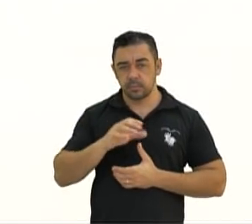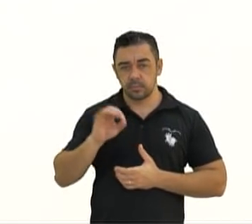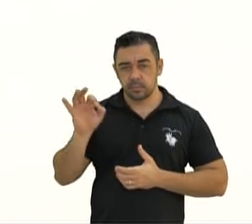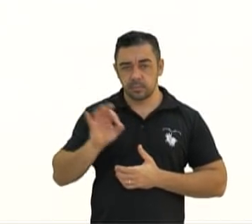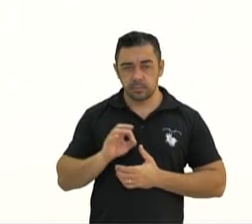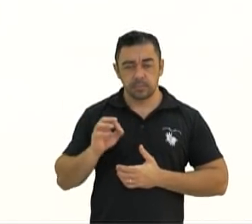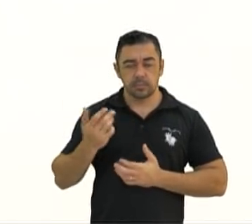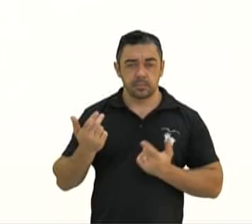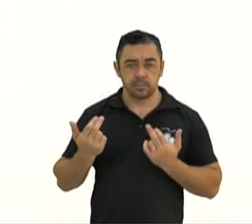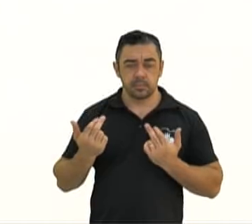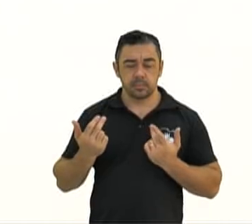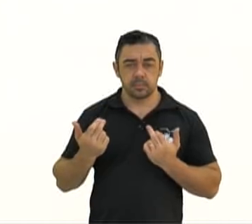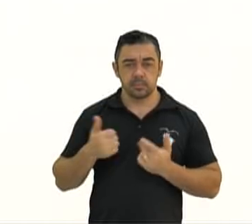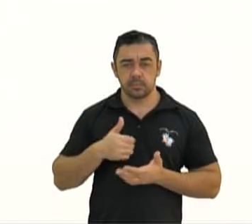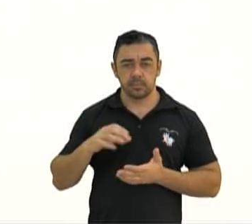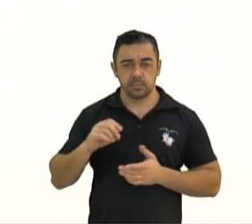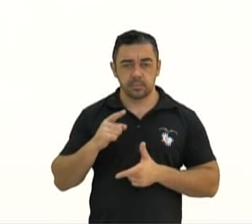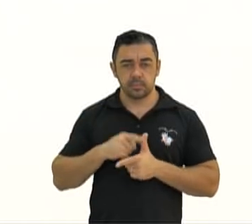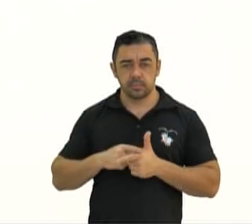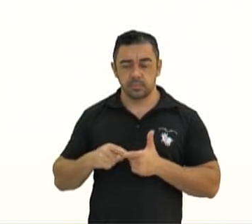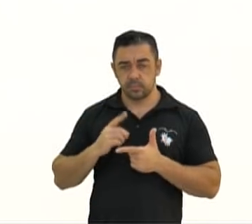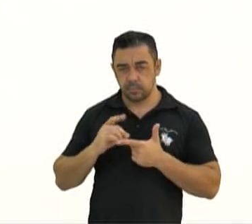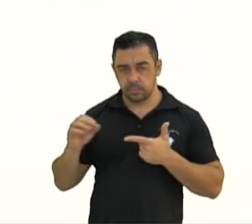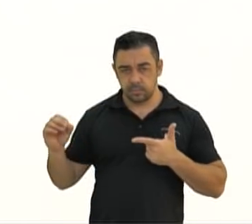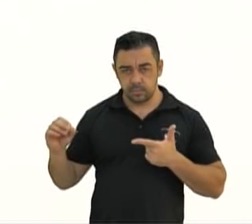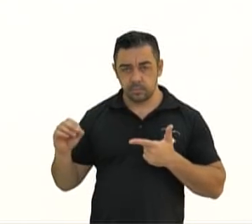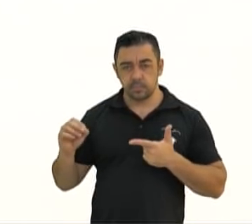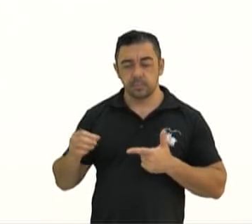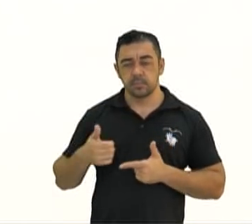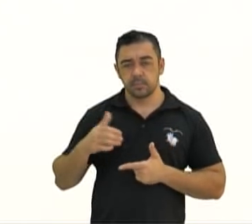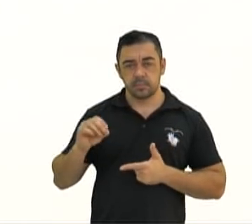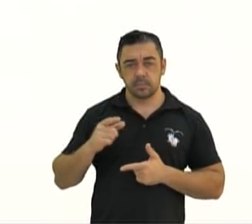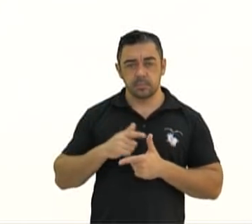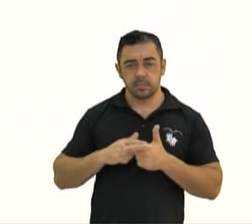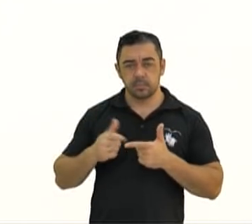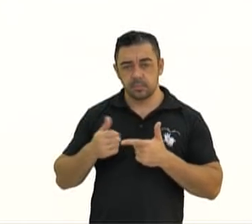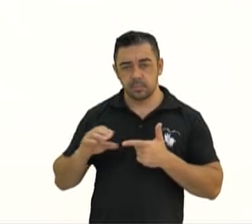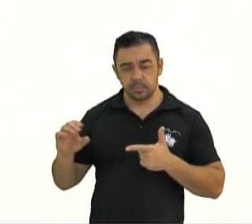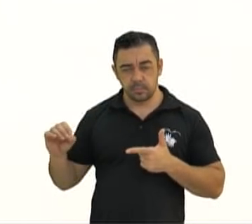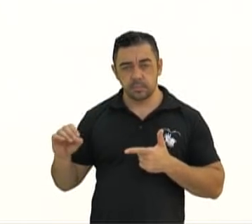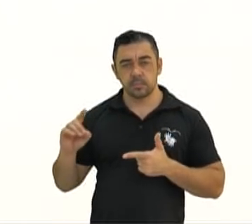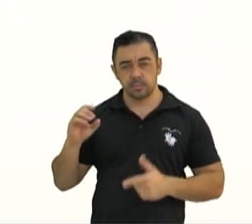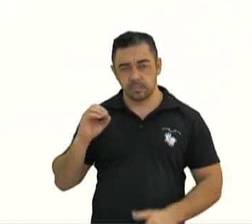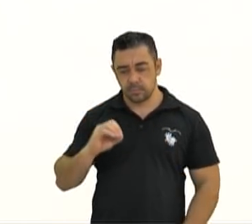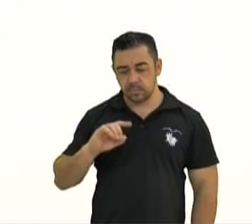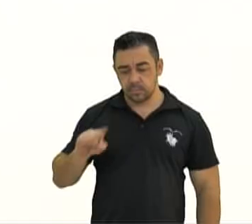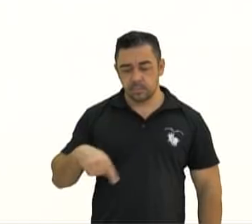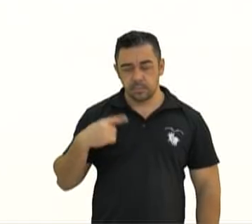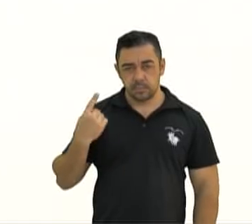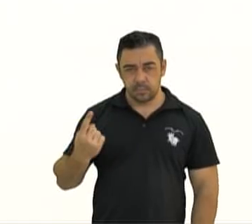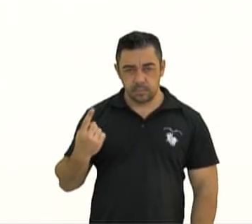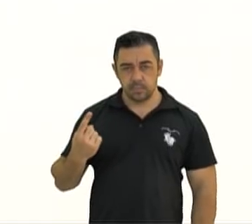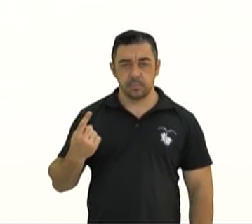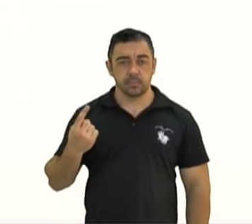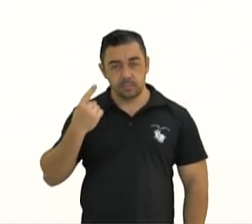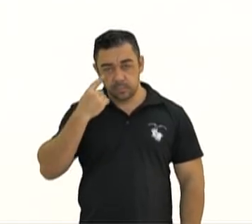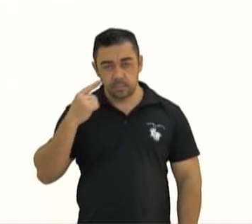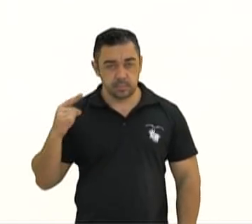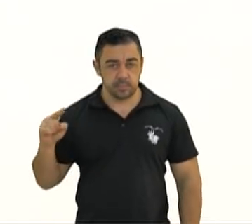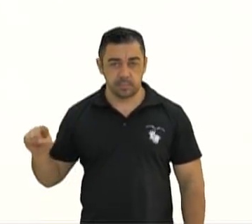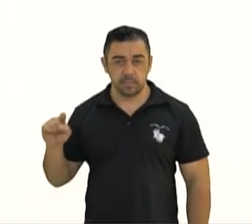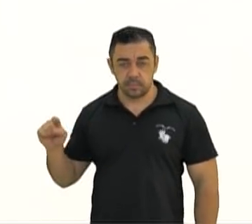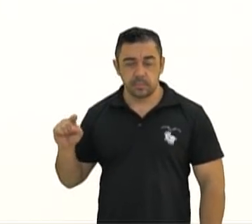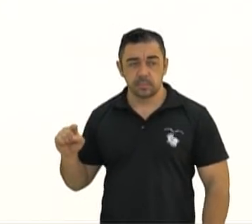10% é a mesma coisa que 10 dividido por 100. E 10 dividido por 100 é 0,1. Então, basta você pegar